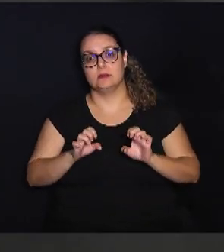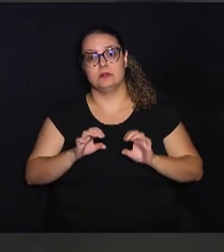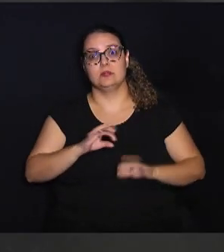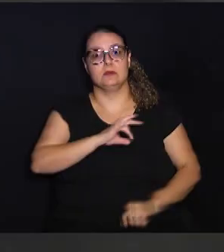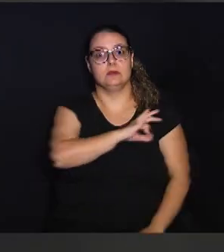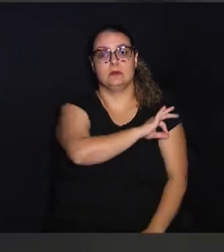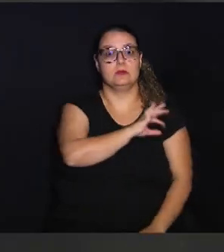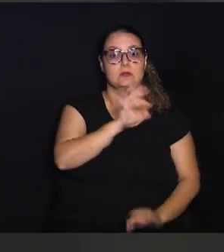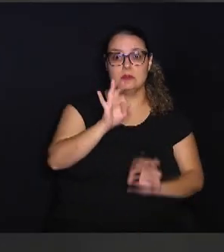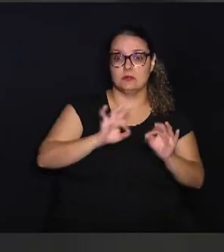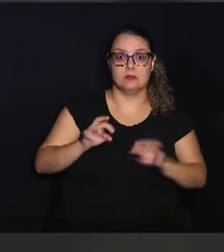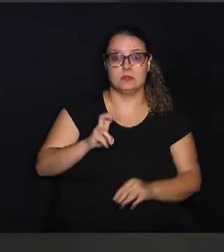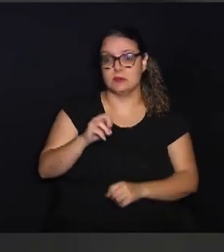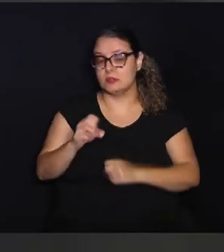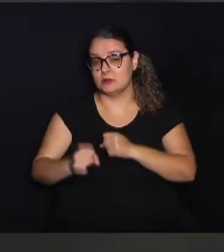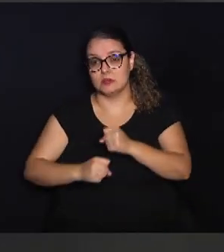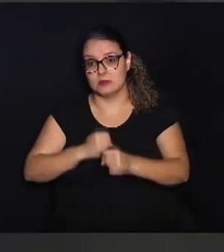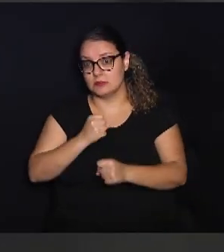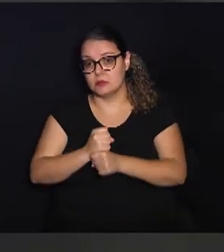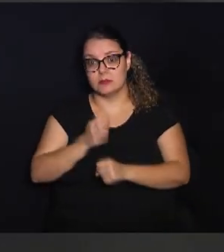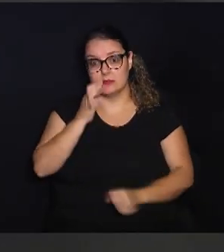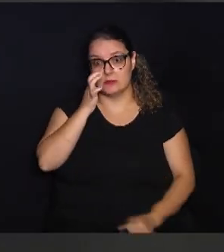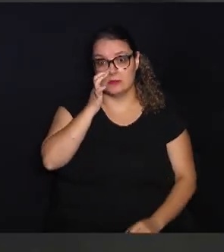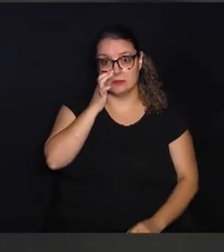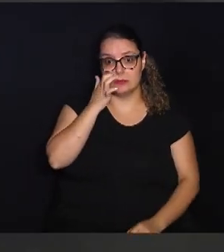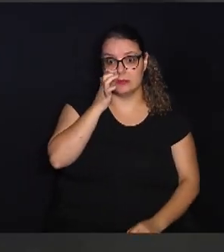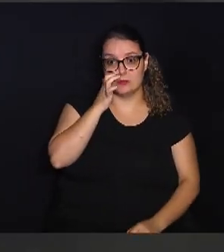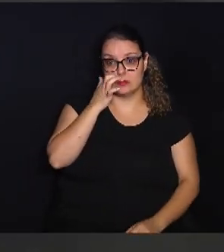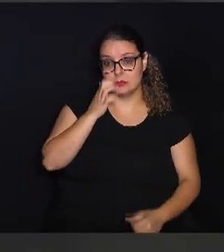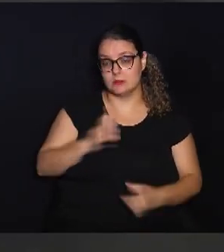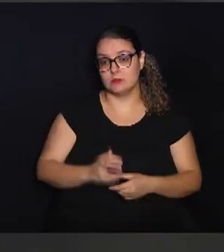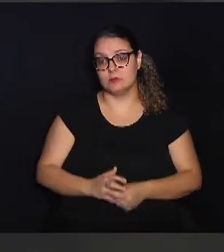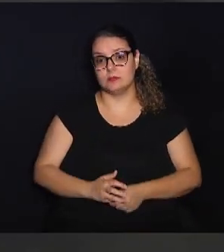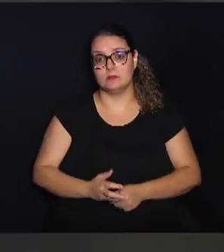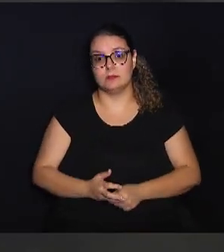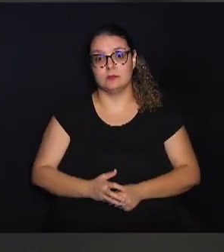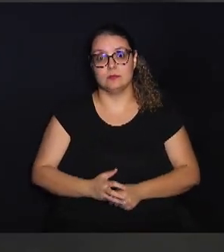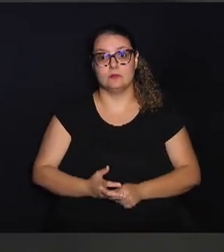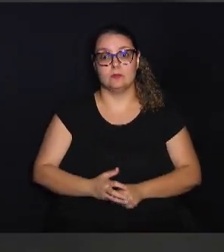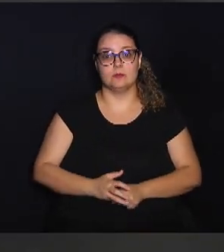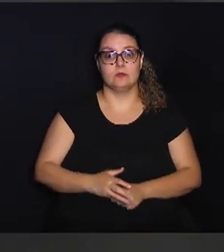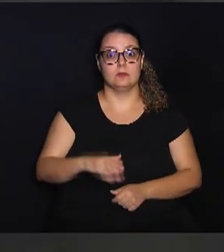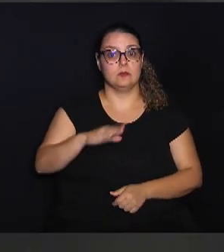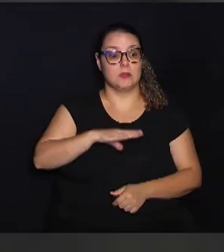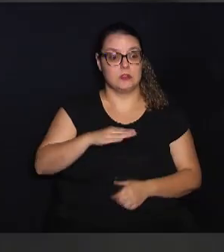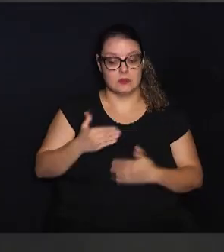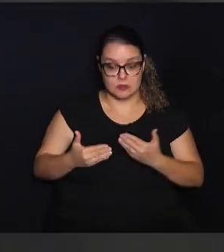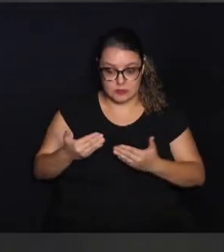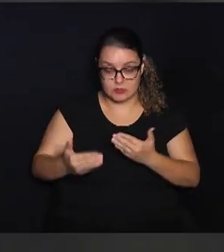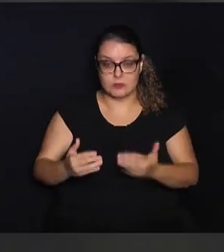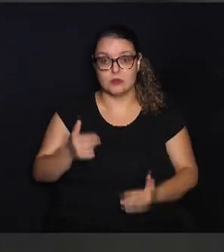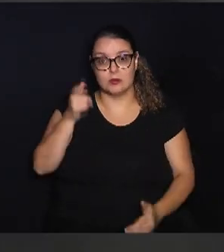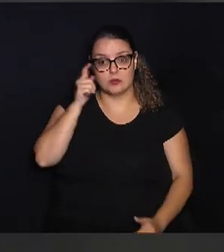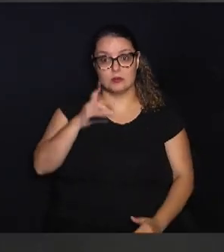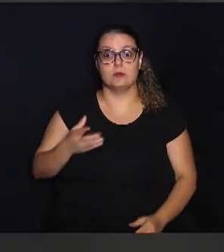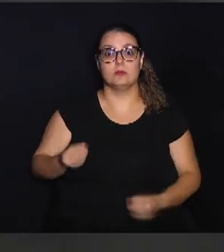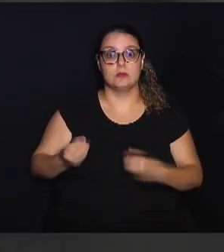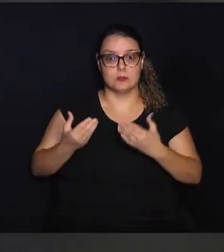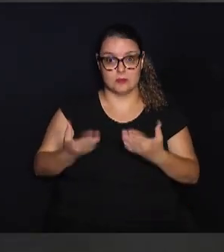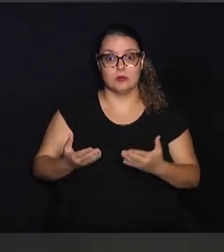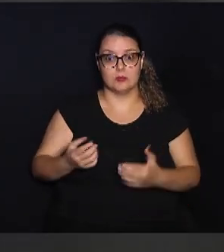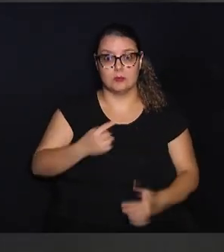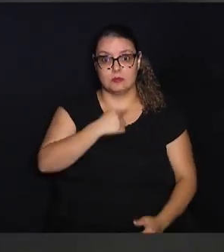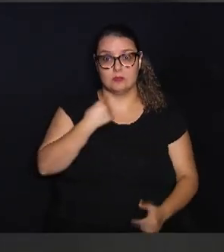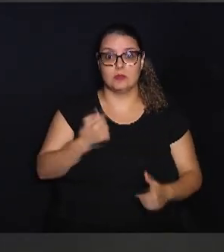50 anos, eu estou falando de deixar uma cidade que ande, que dê condição que no longo